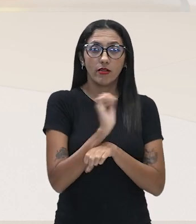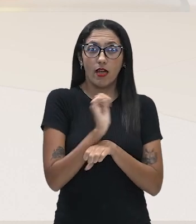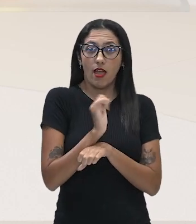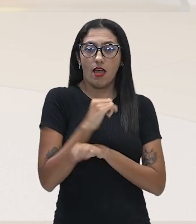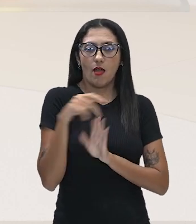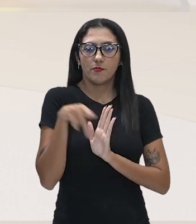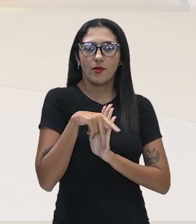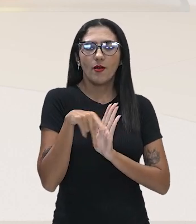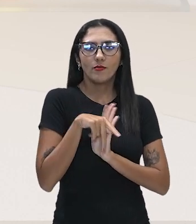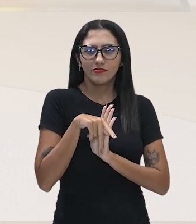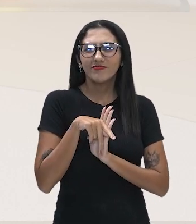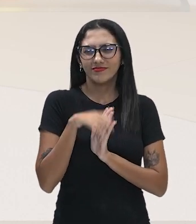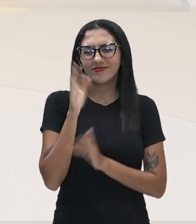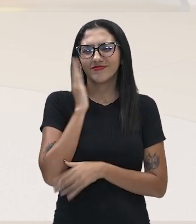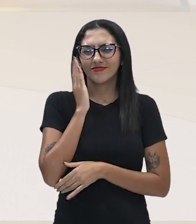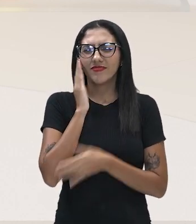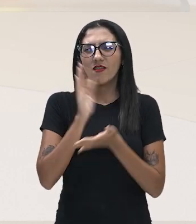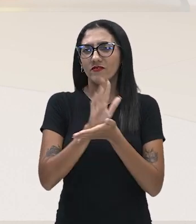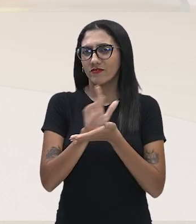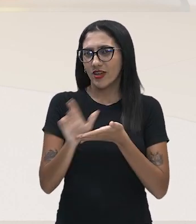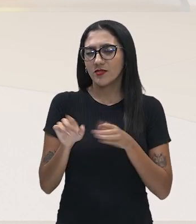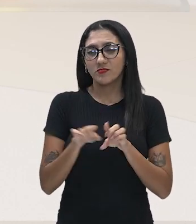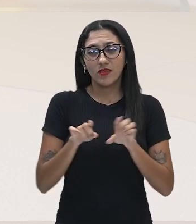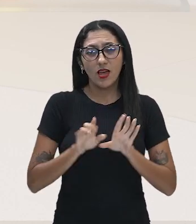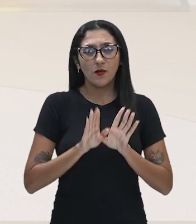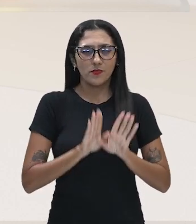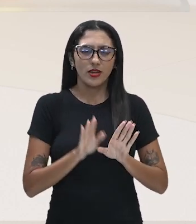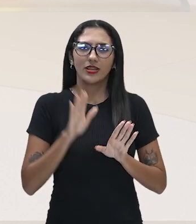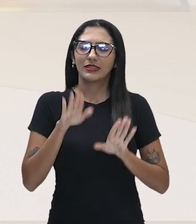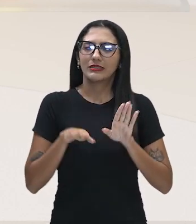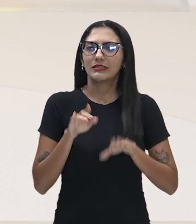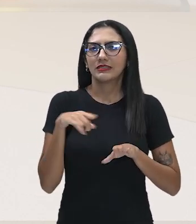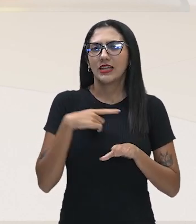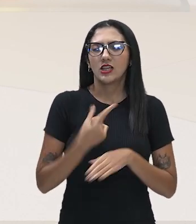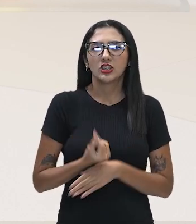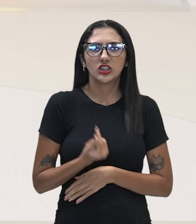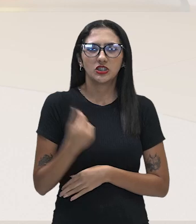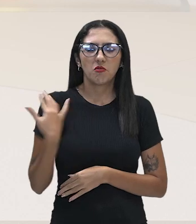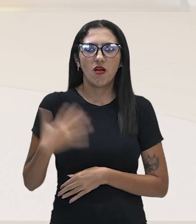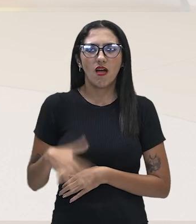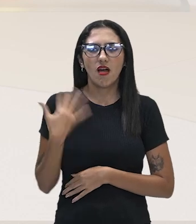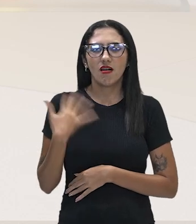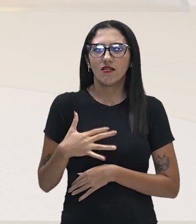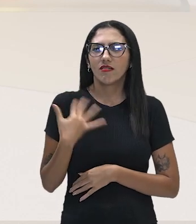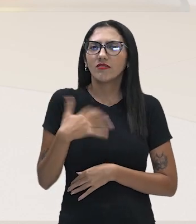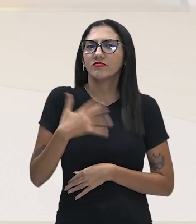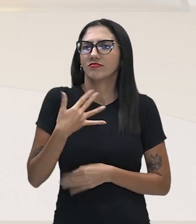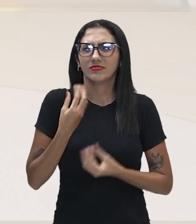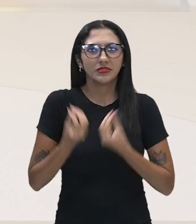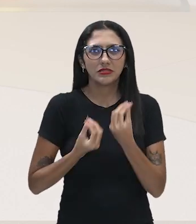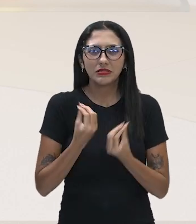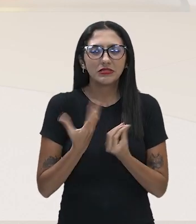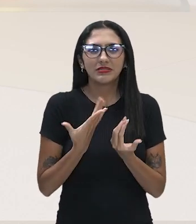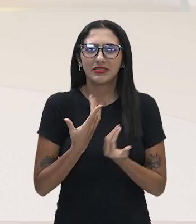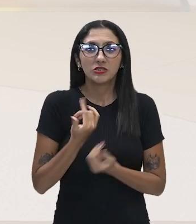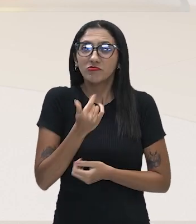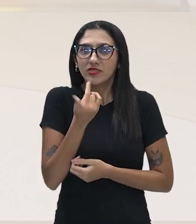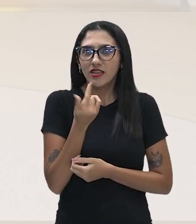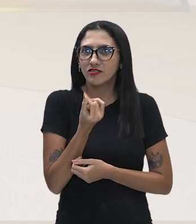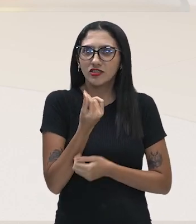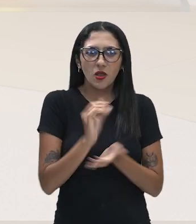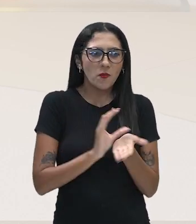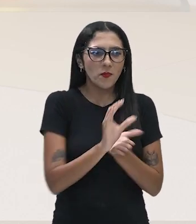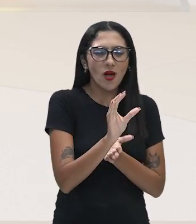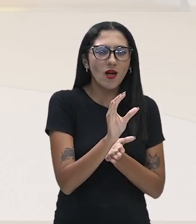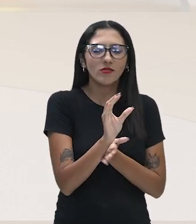muita gente, né? Mas às vezes é um valor muito alto e a gente não tem aquele valor total para pagar. E aí é por